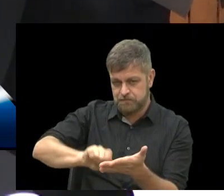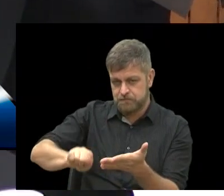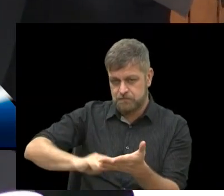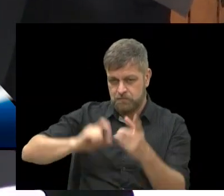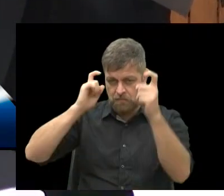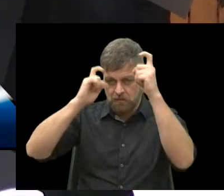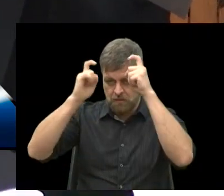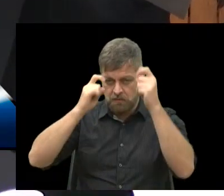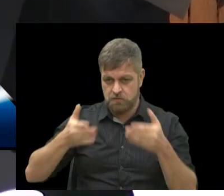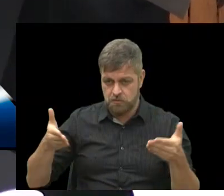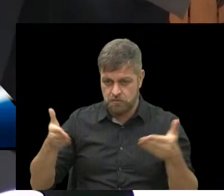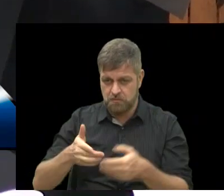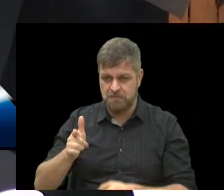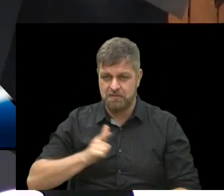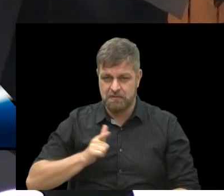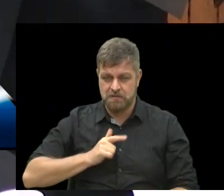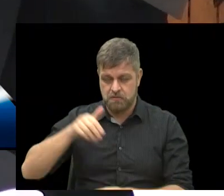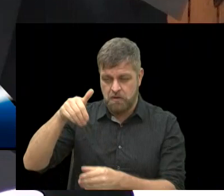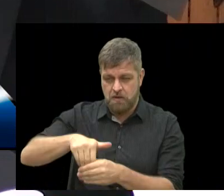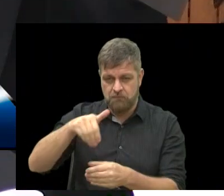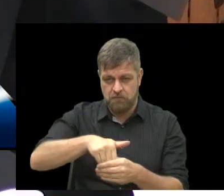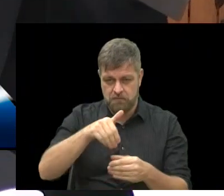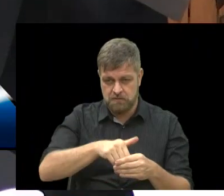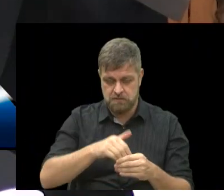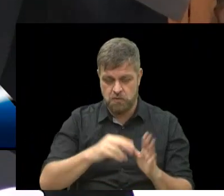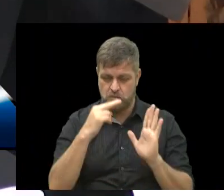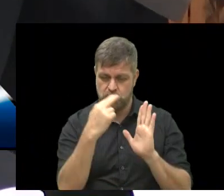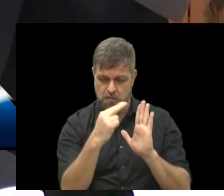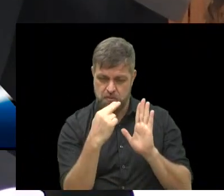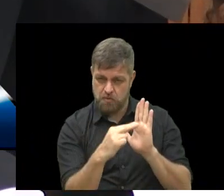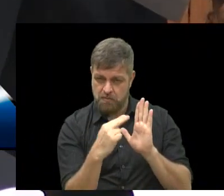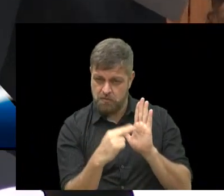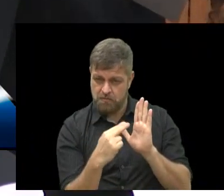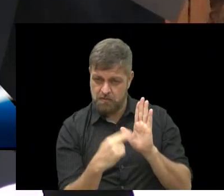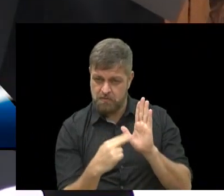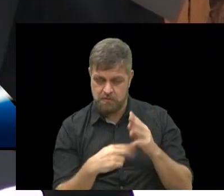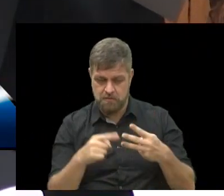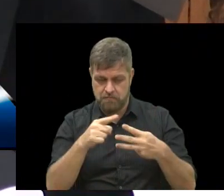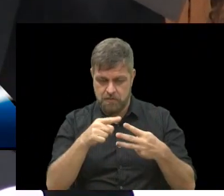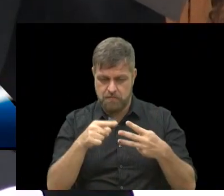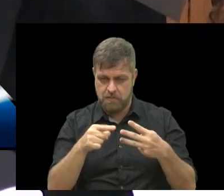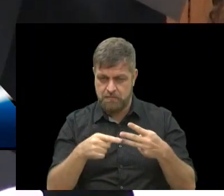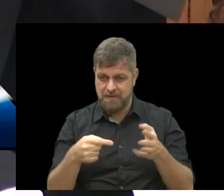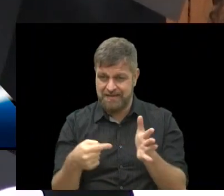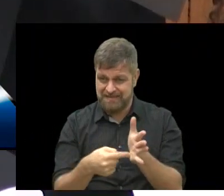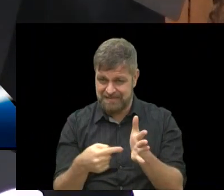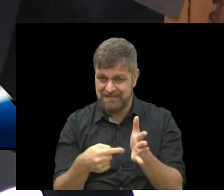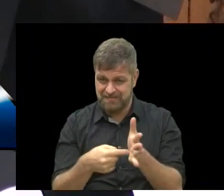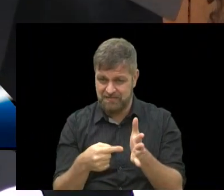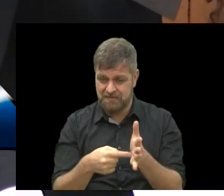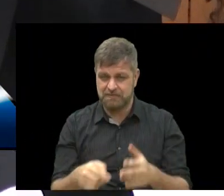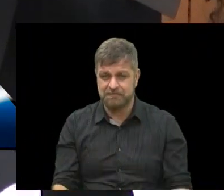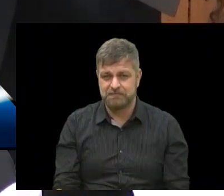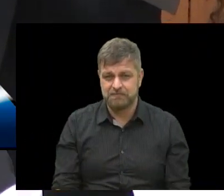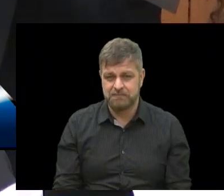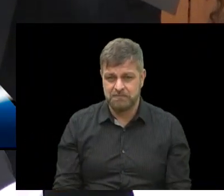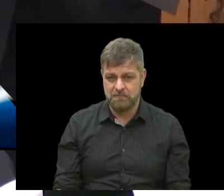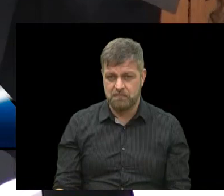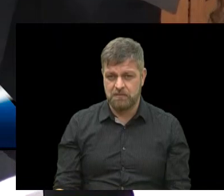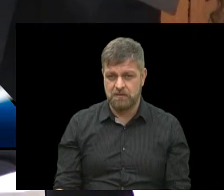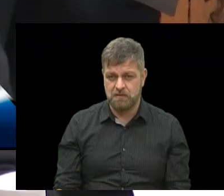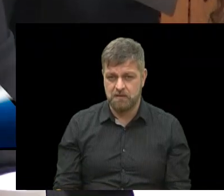sessão, consignando que a votação nominal sobre cada infração, tendo em vista sua relevância, se